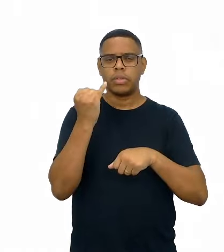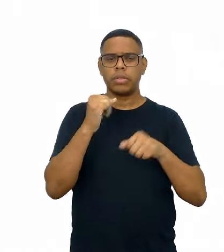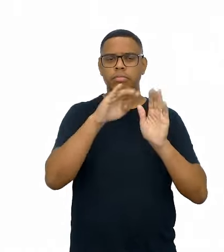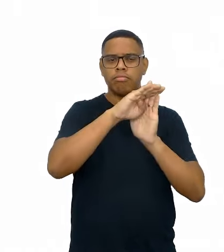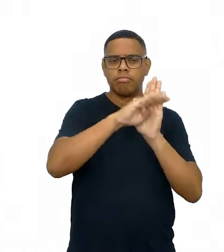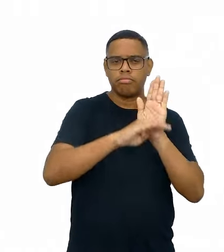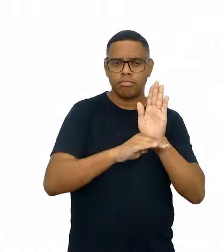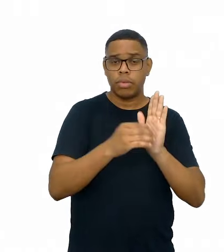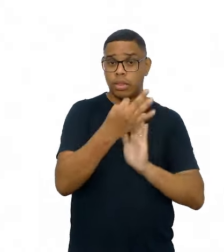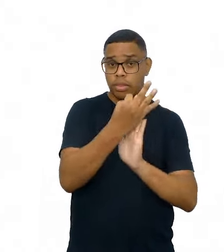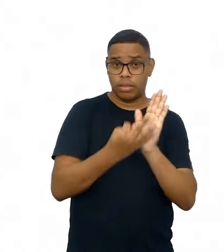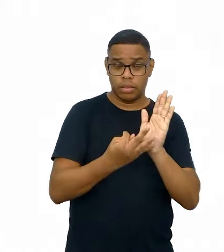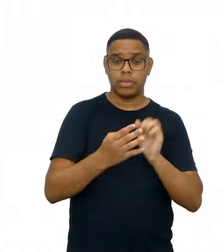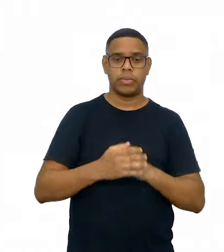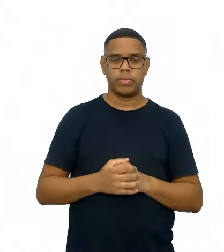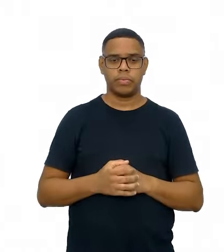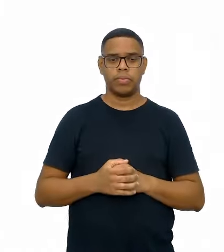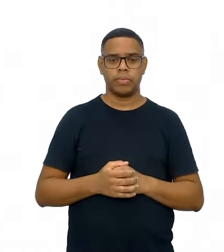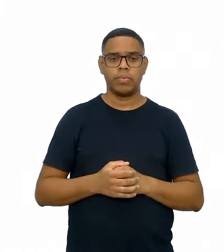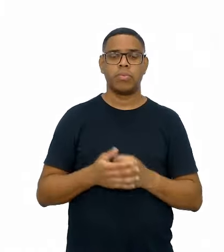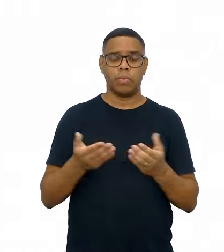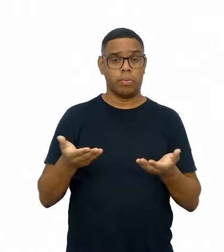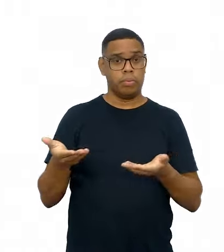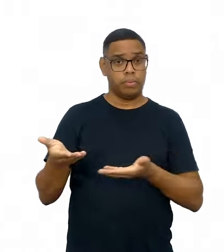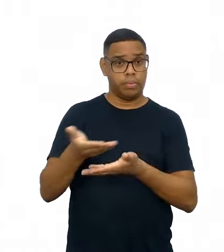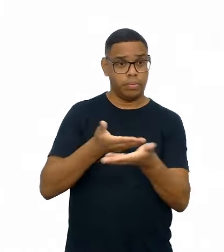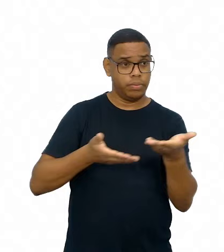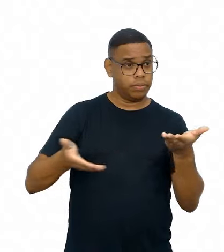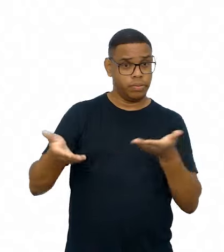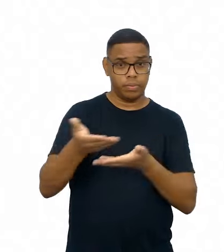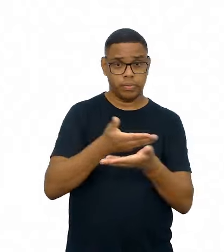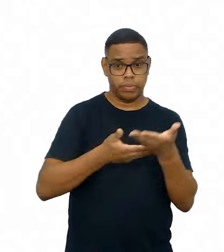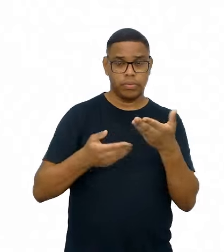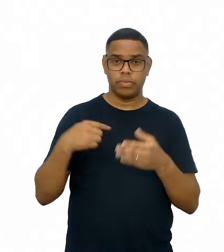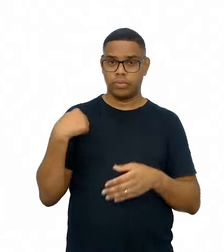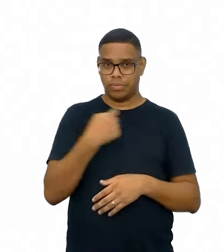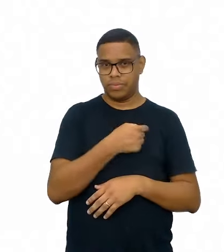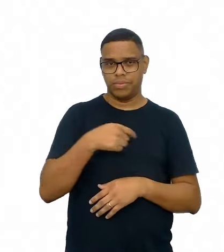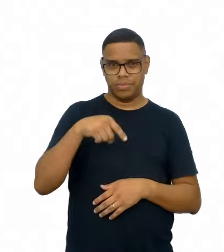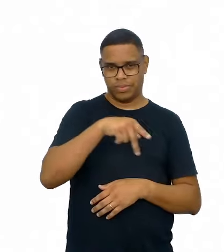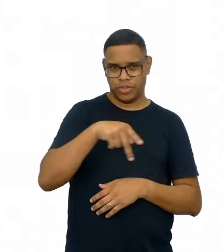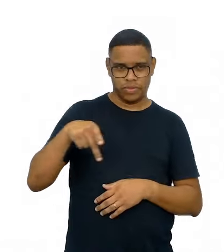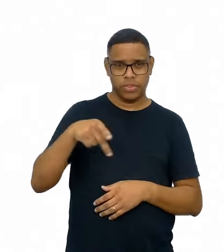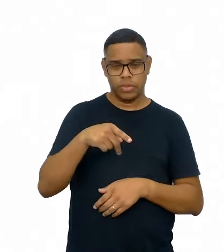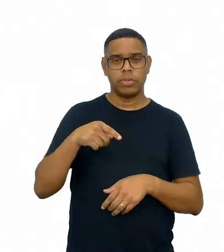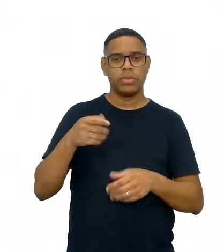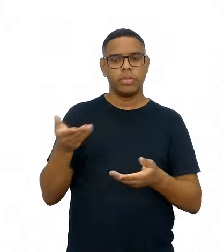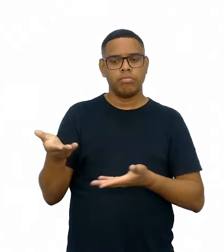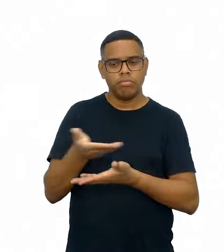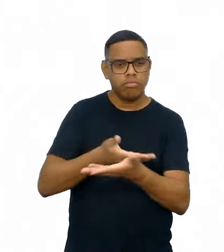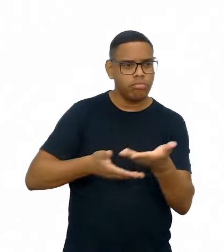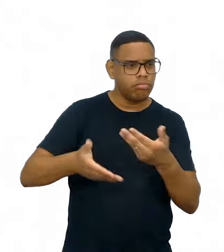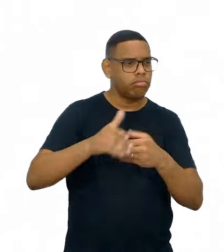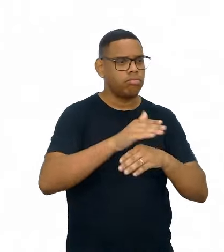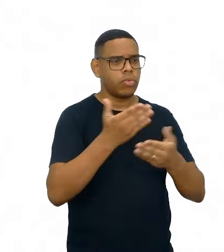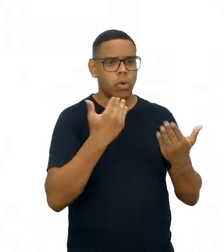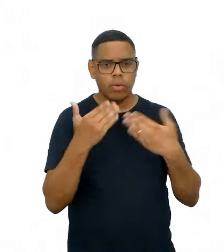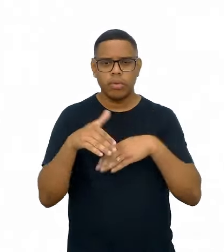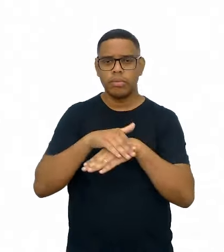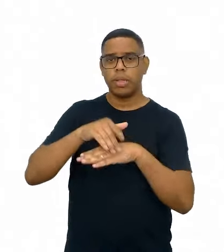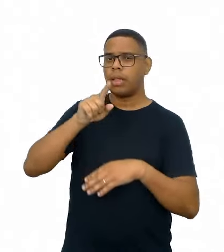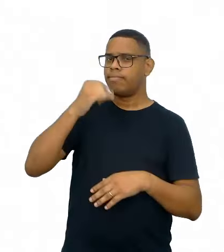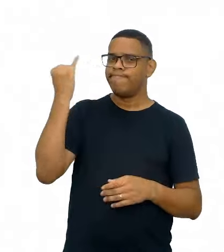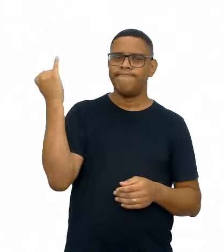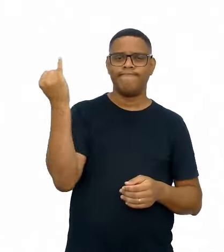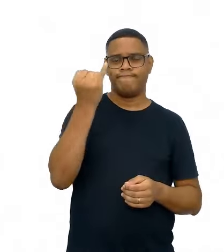neste momento, é fundamental, né? Então, proponham questões que ajudem os estudantes a